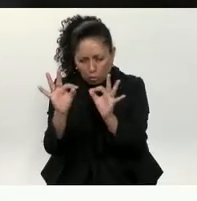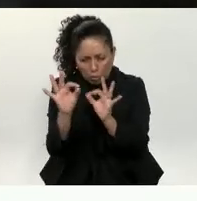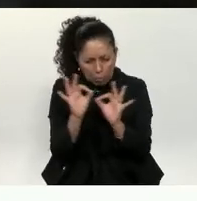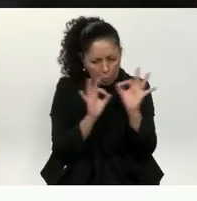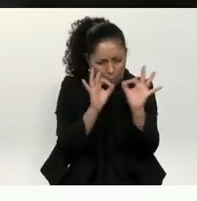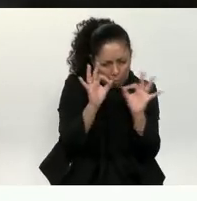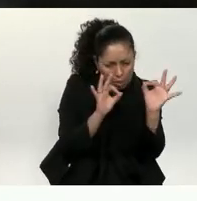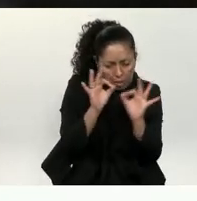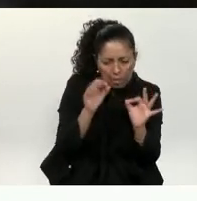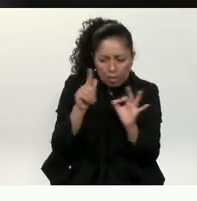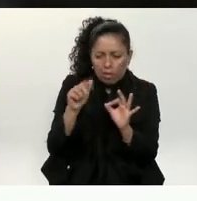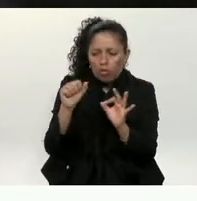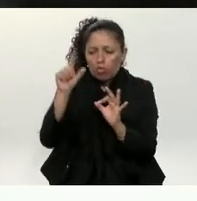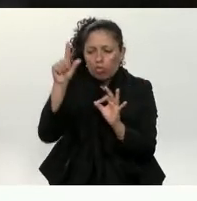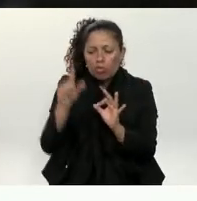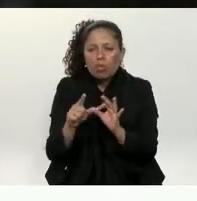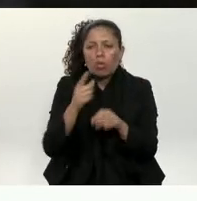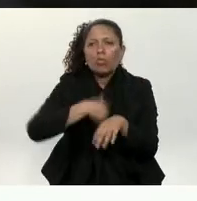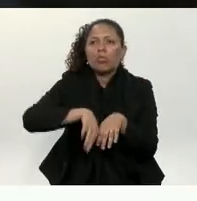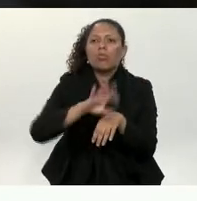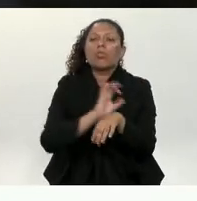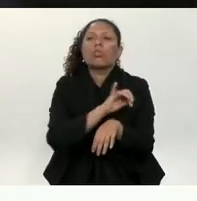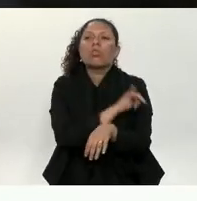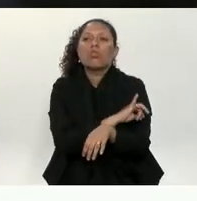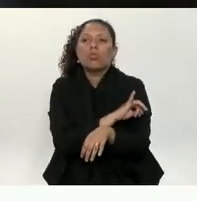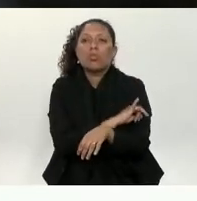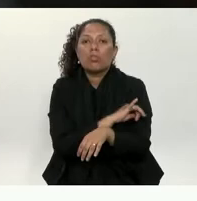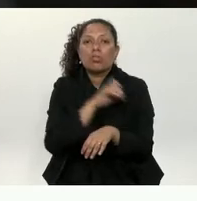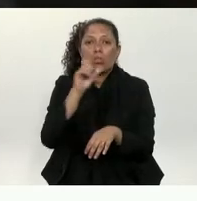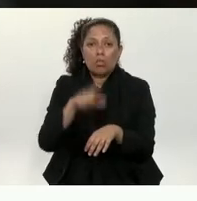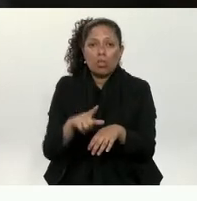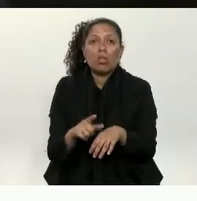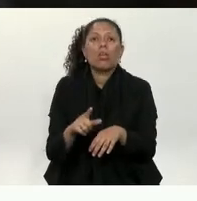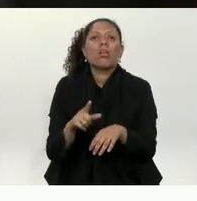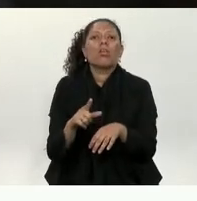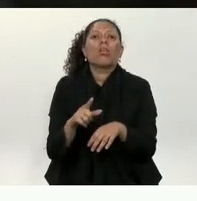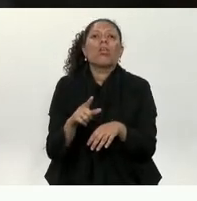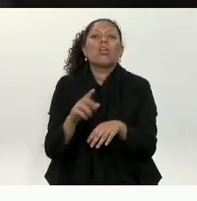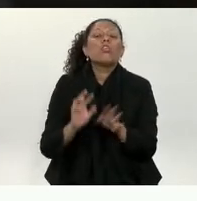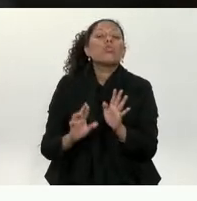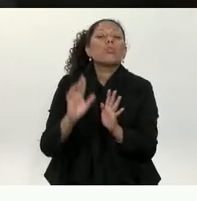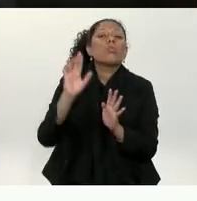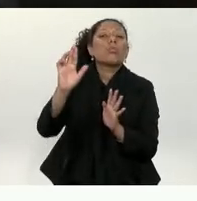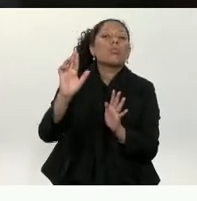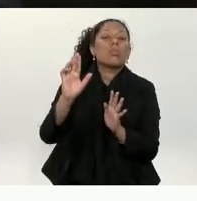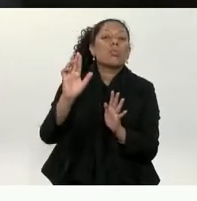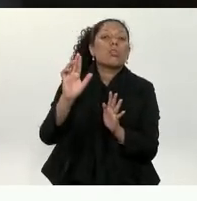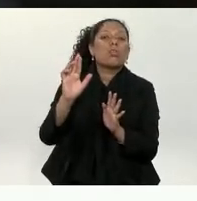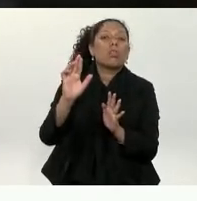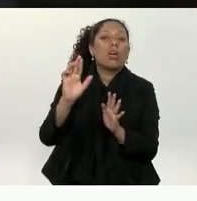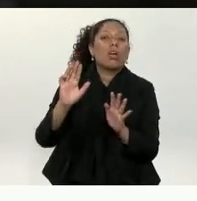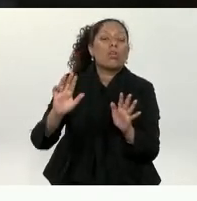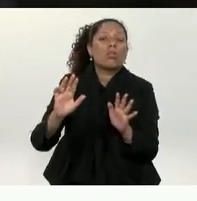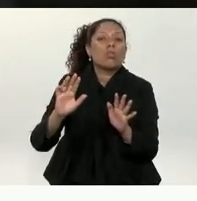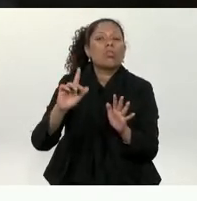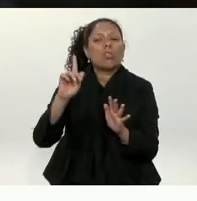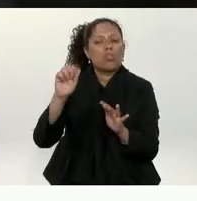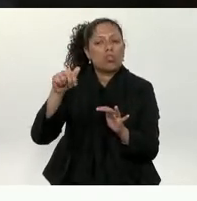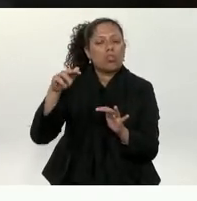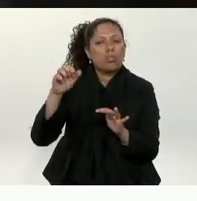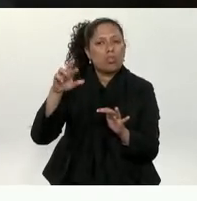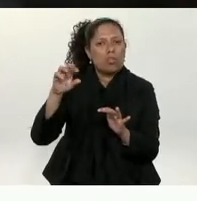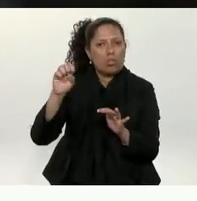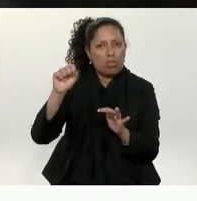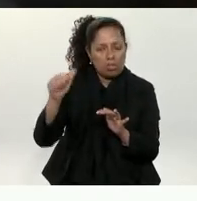distribuição do gás no estado do Rio é feita pela concessionária, depois submetida